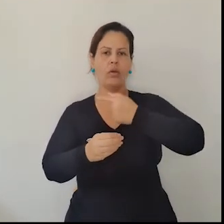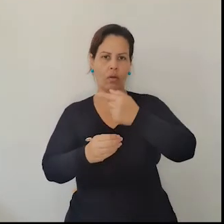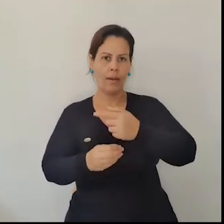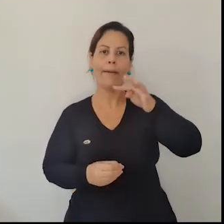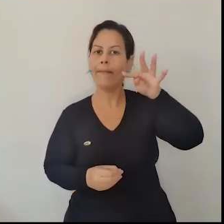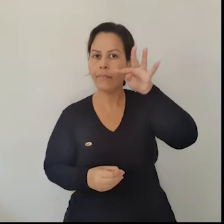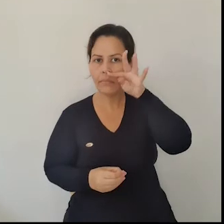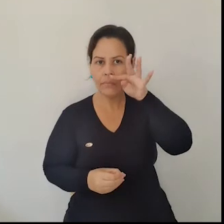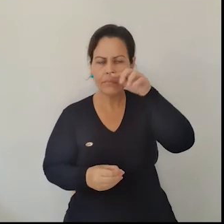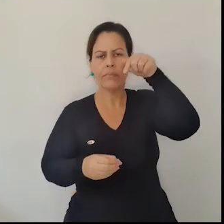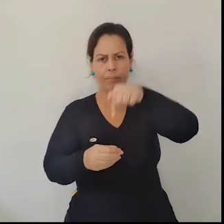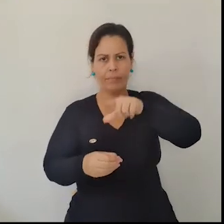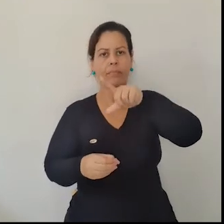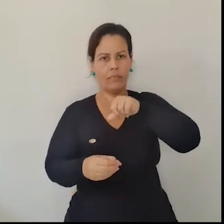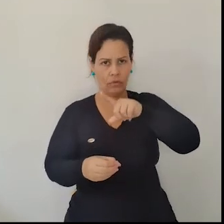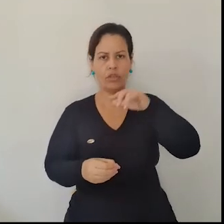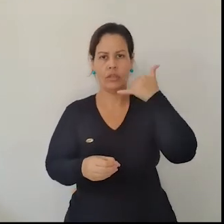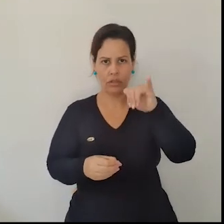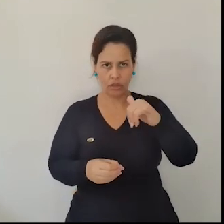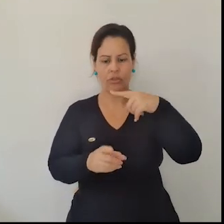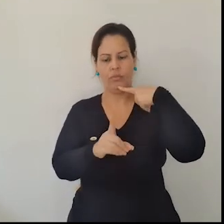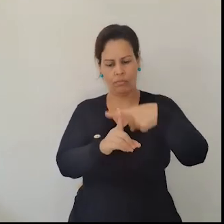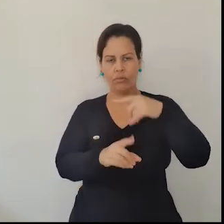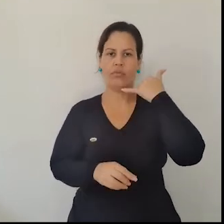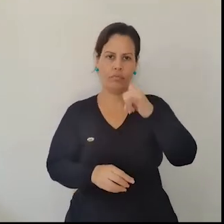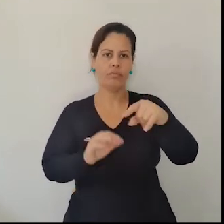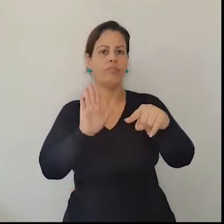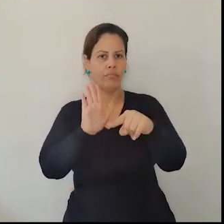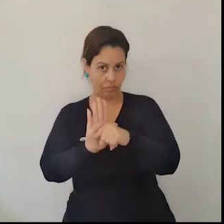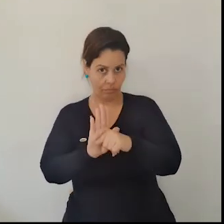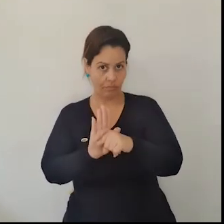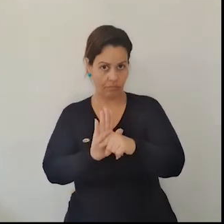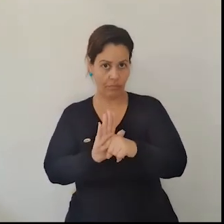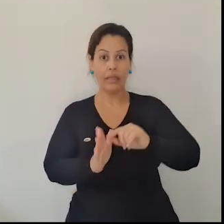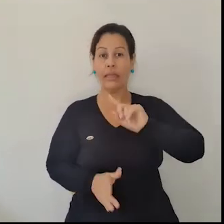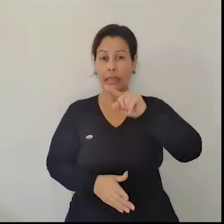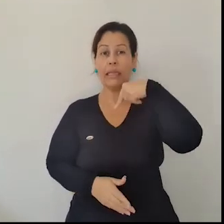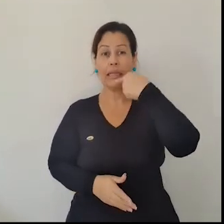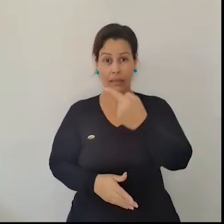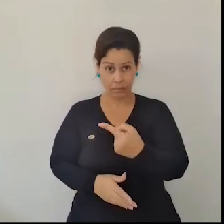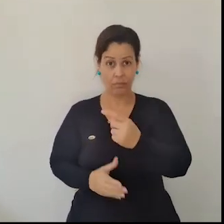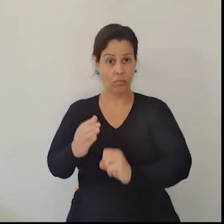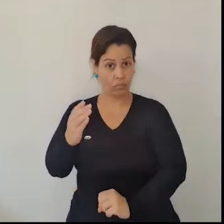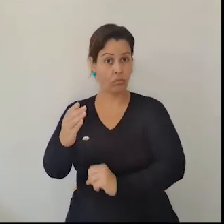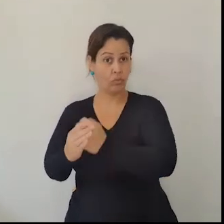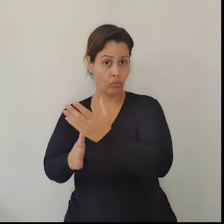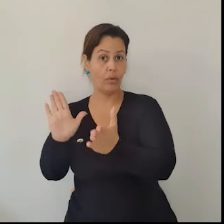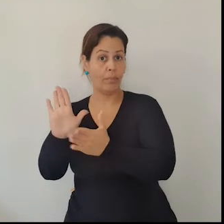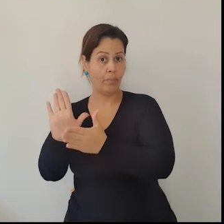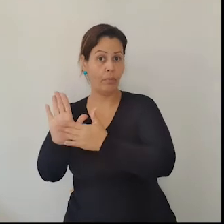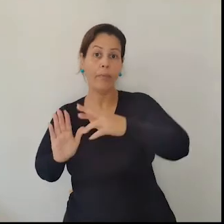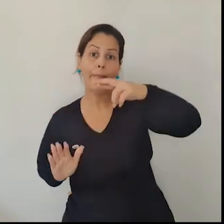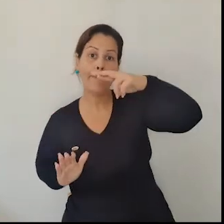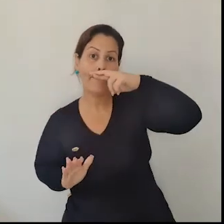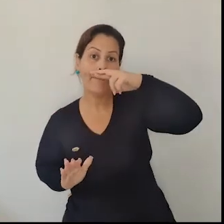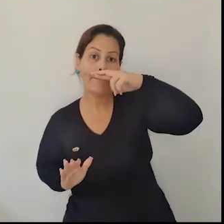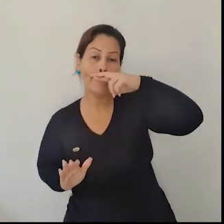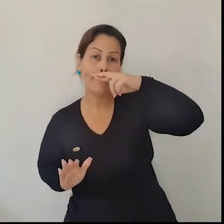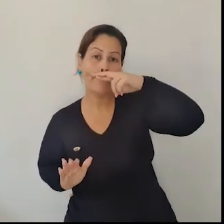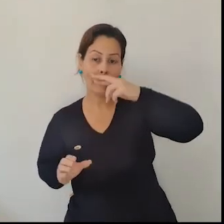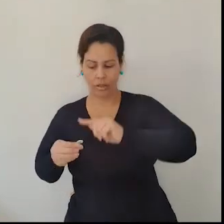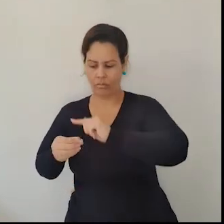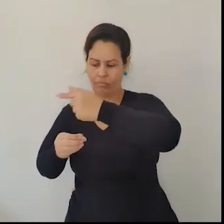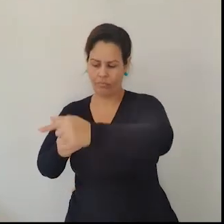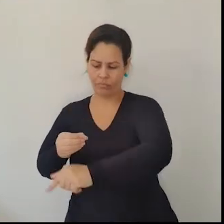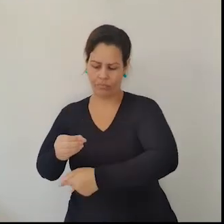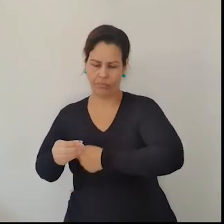Thomson, com cargas positivas e negativas. E agora, enfim, surge o átomo proposto por